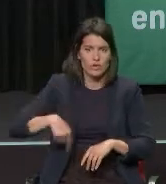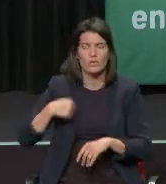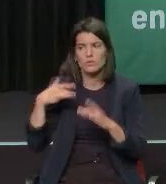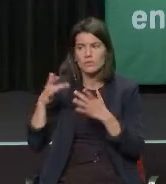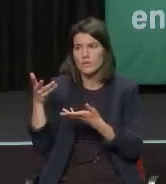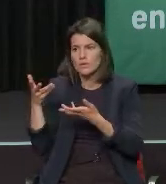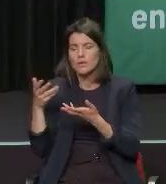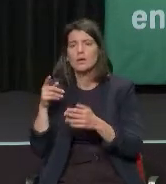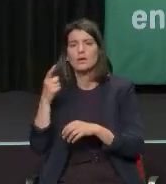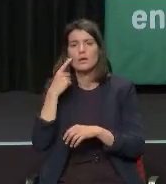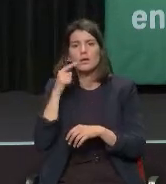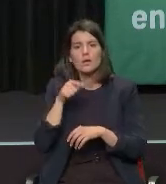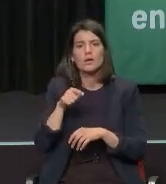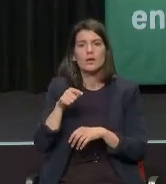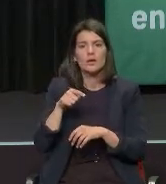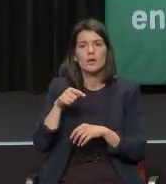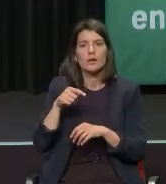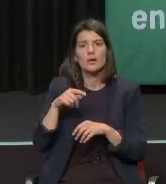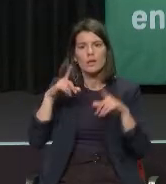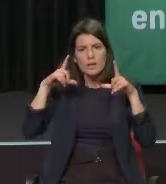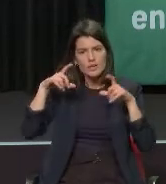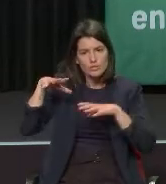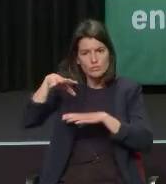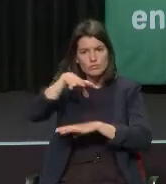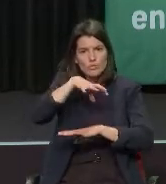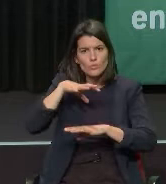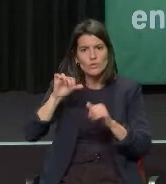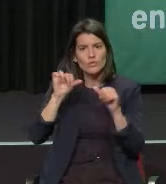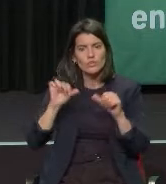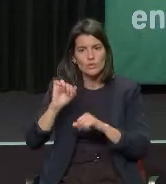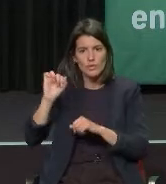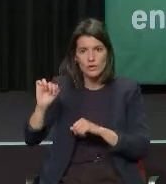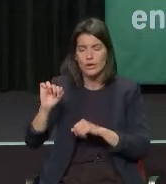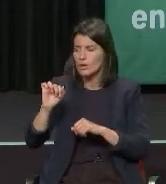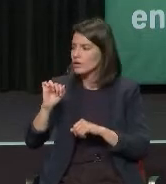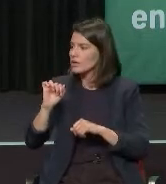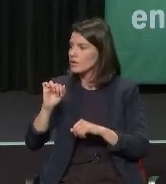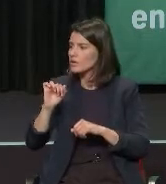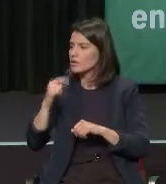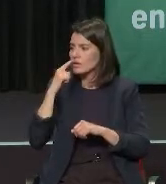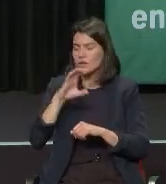e começamos um projeto para